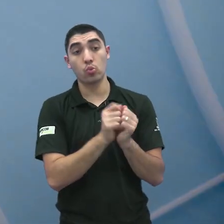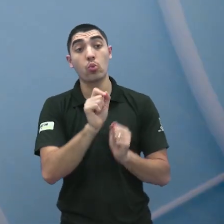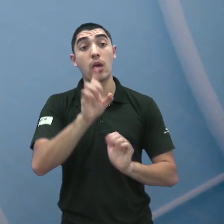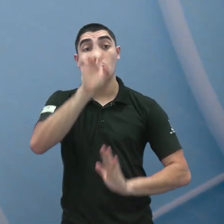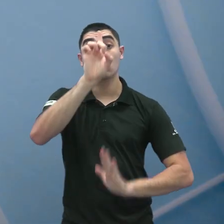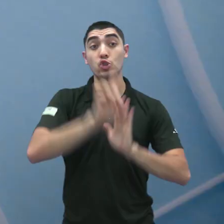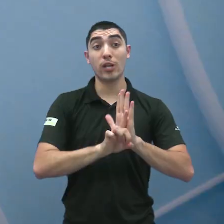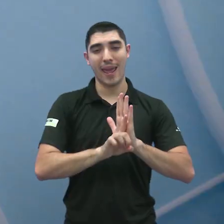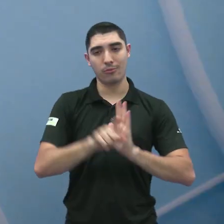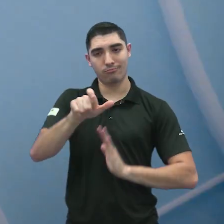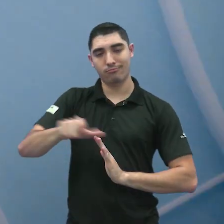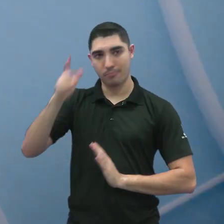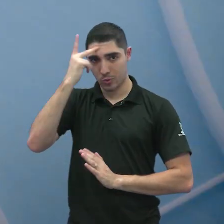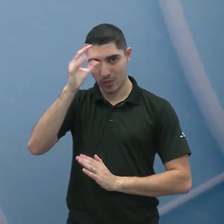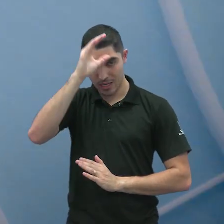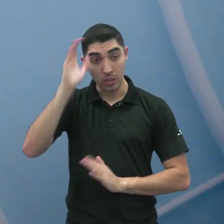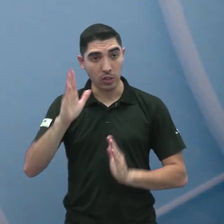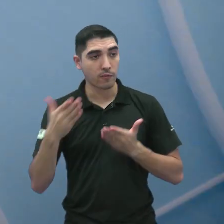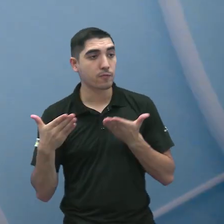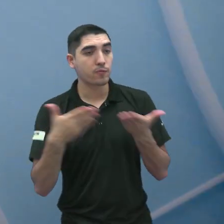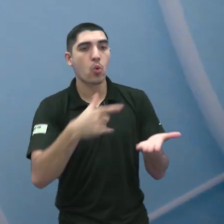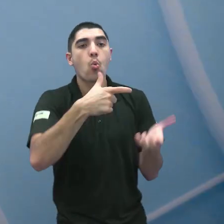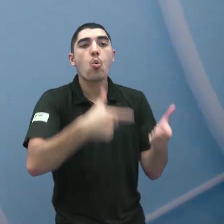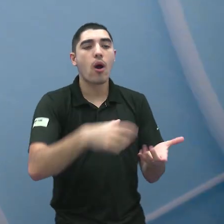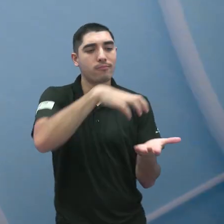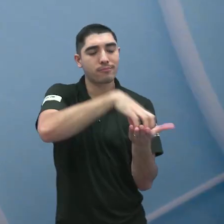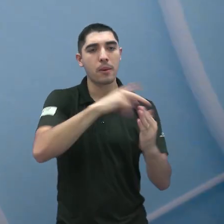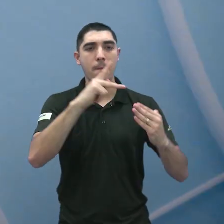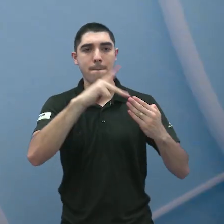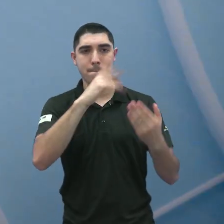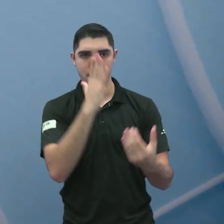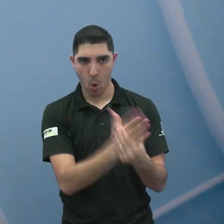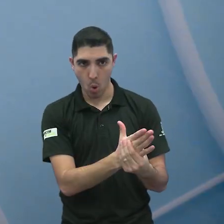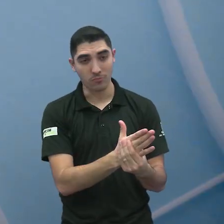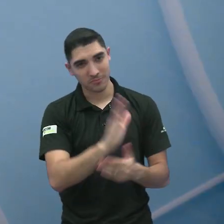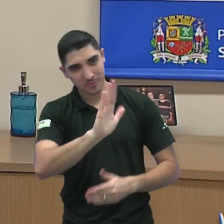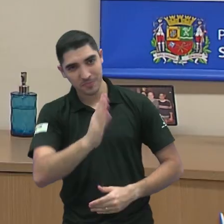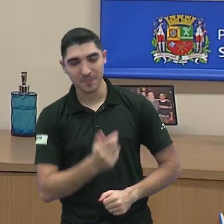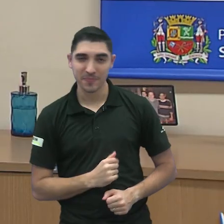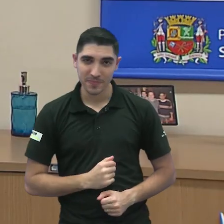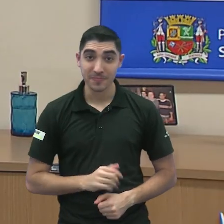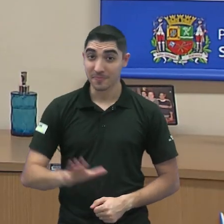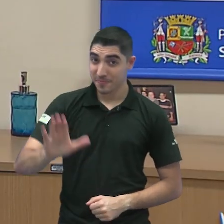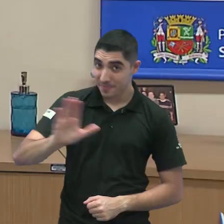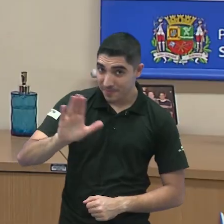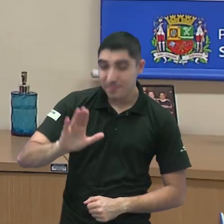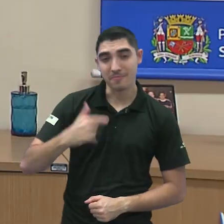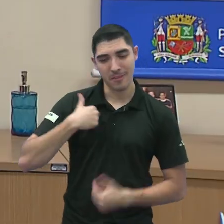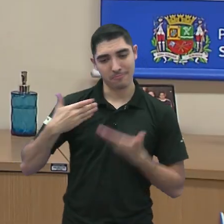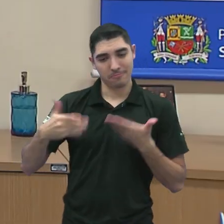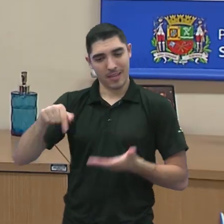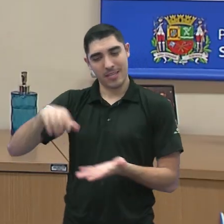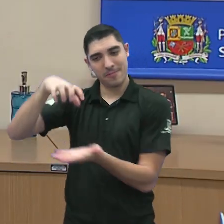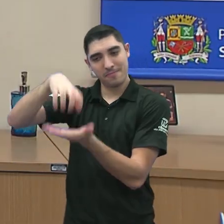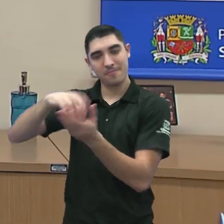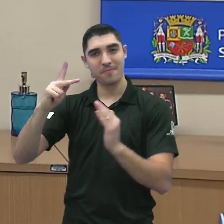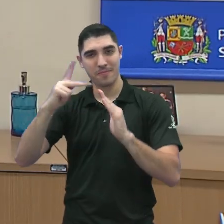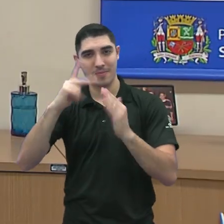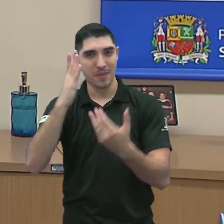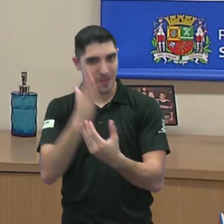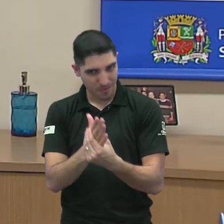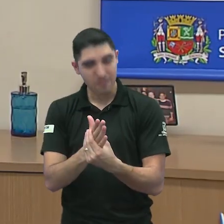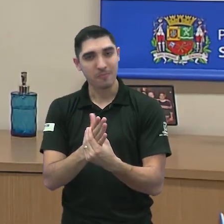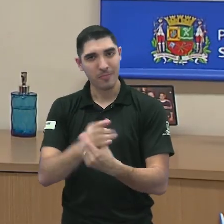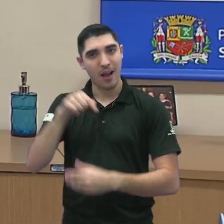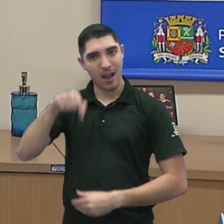direito do consumidor. Ela foi lá no Procon de São José dos Campos. Oi, Bianca, com você. Oi, Rafael, estou aqui no Procon de São José dos Campos